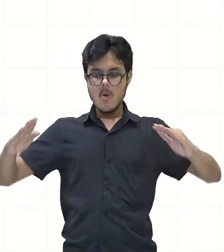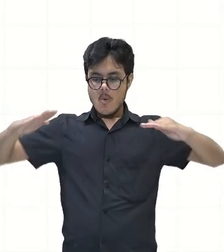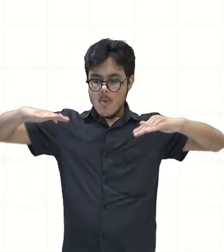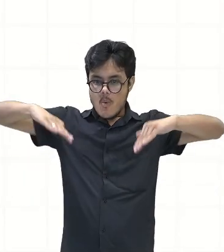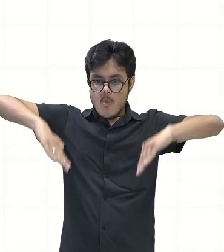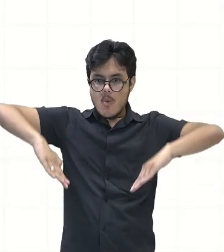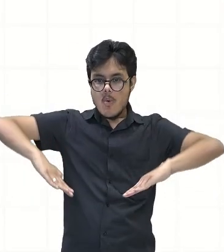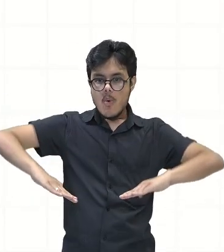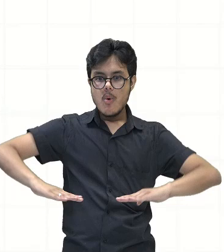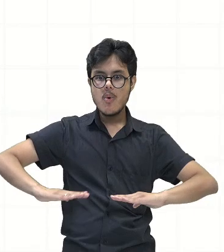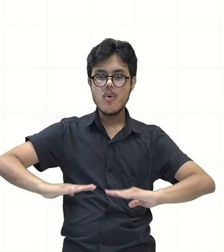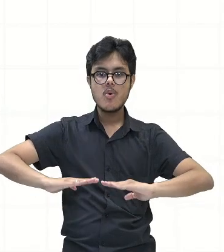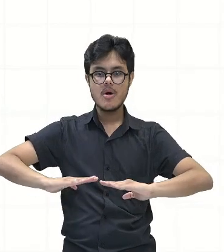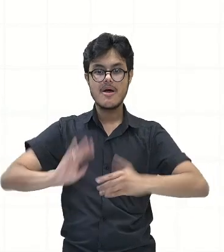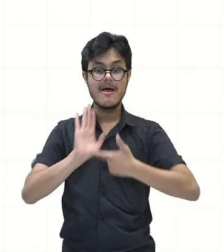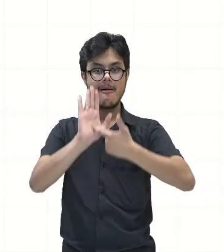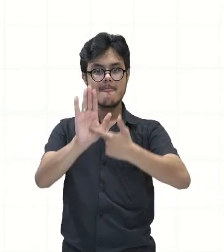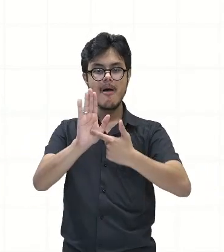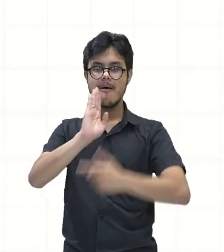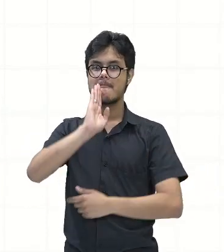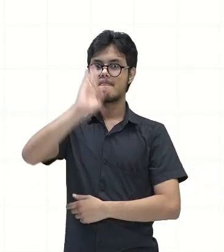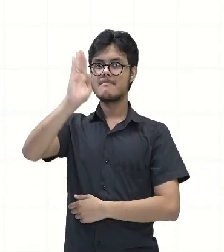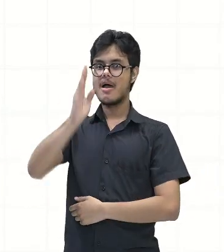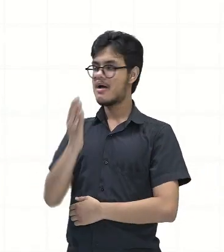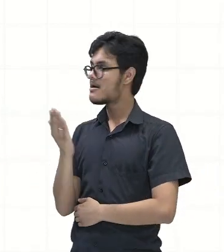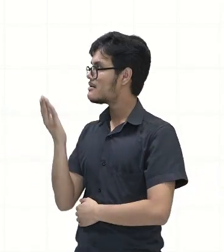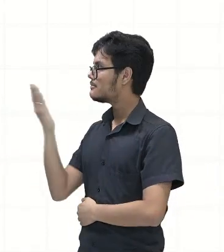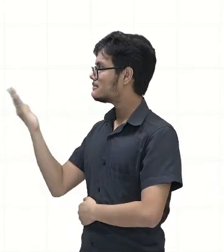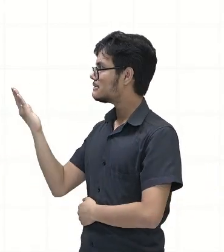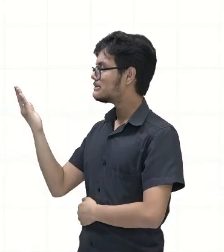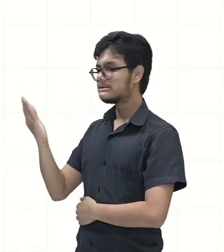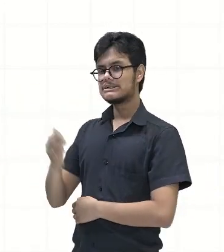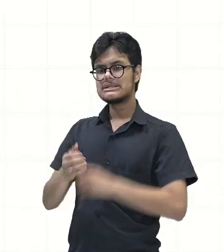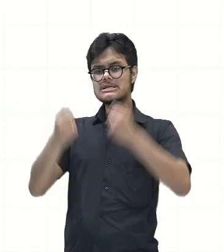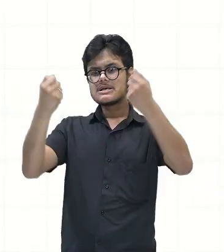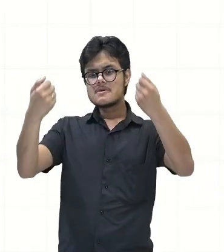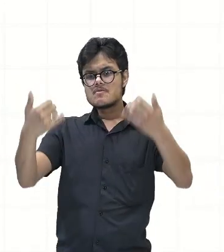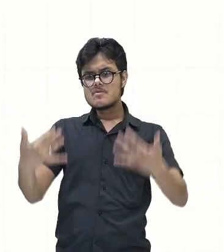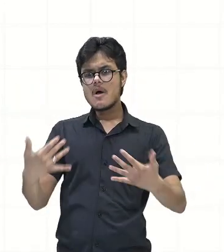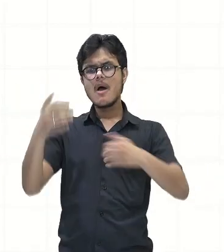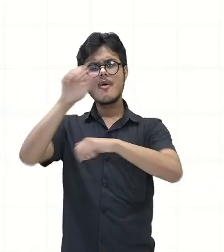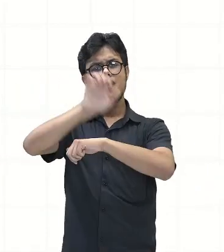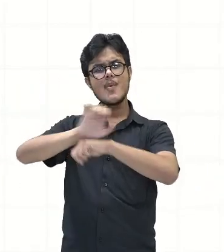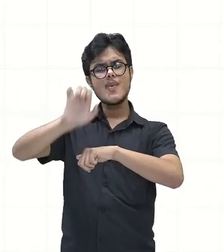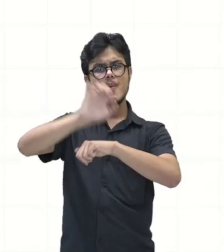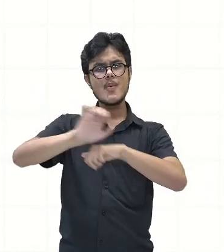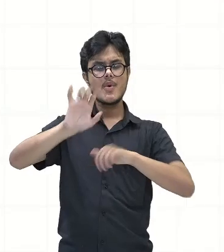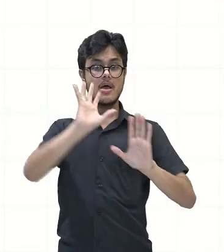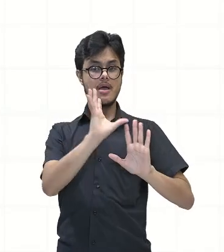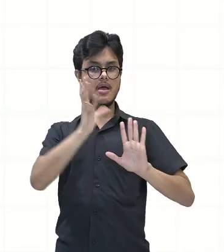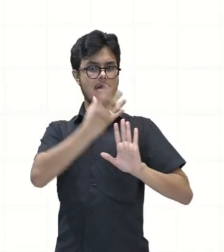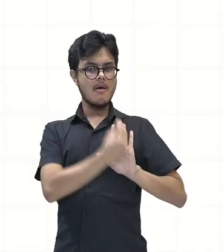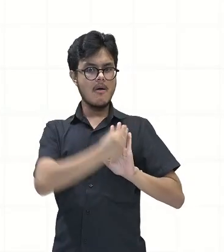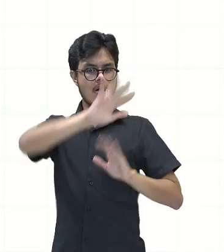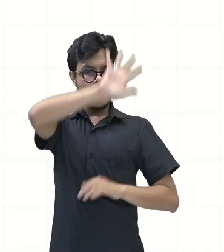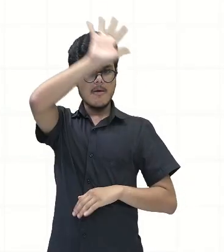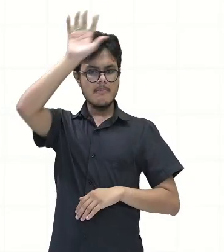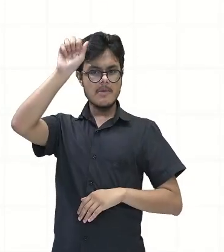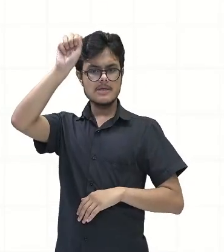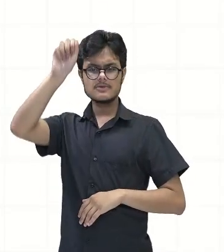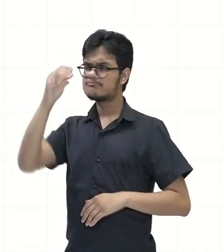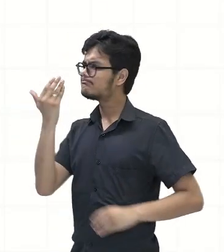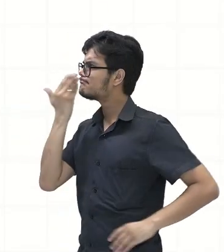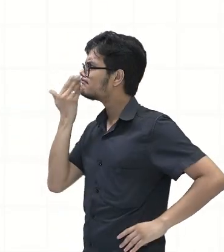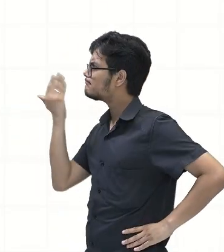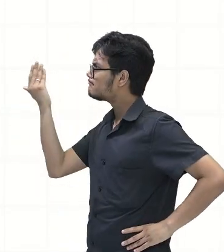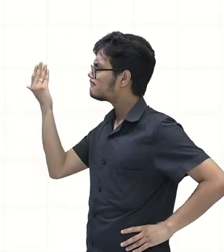formas de relevo predominante na nossa região. Se tratando do estado do Amazonas, a gente vai dar uma olhada aí no mapa, né?